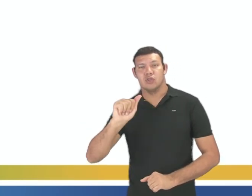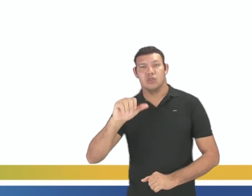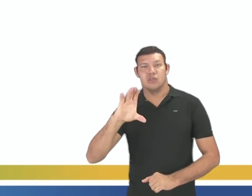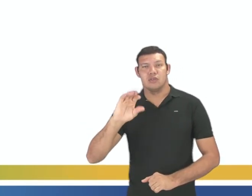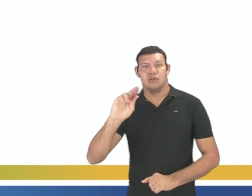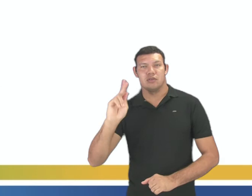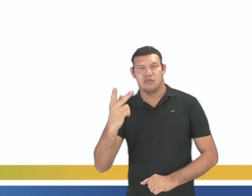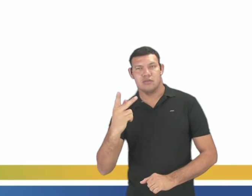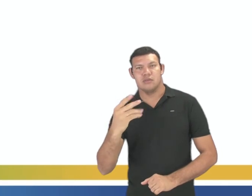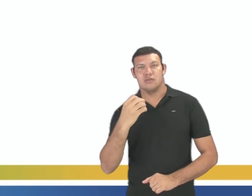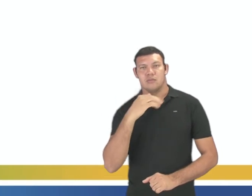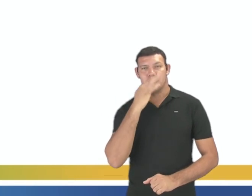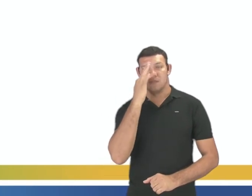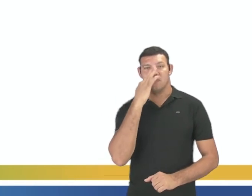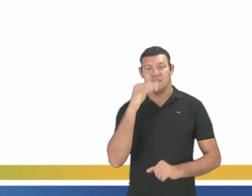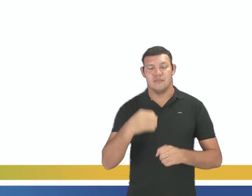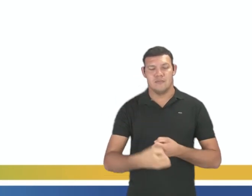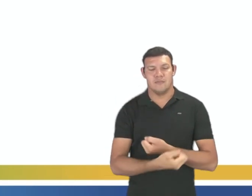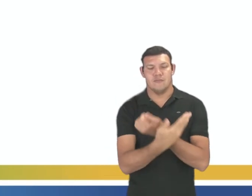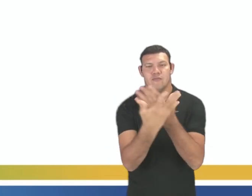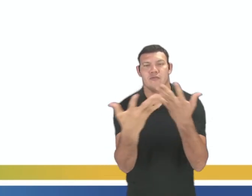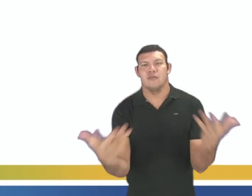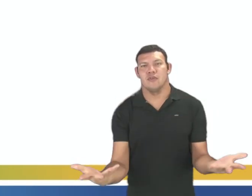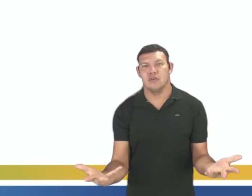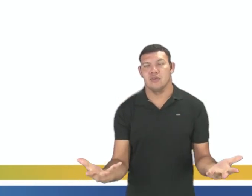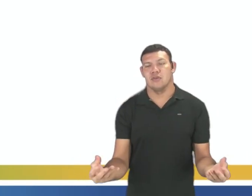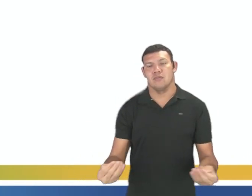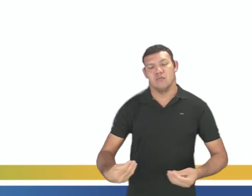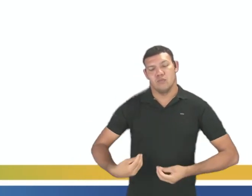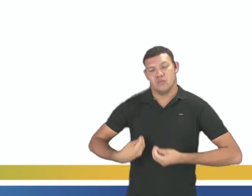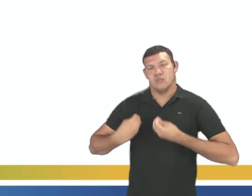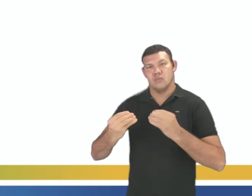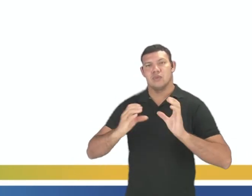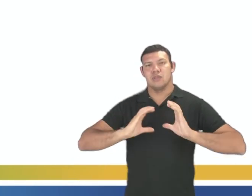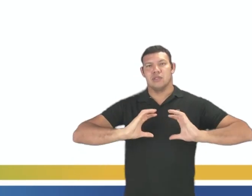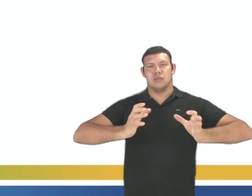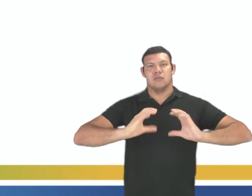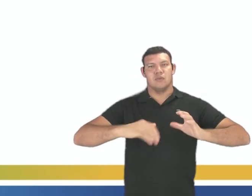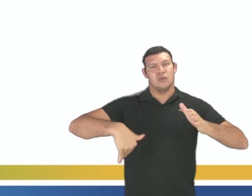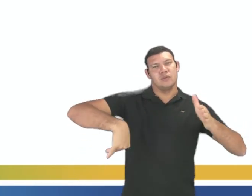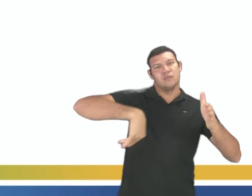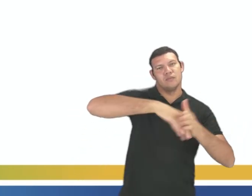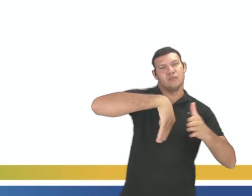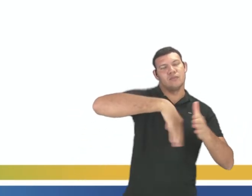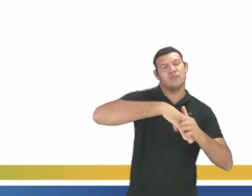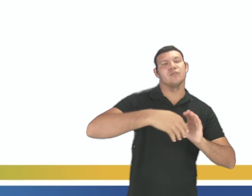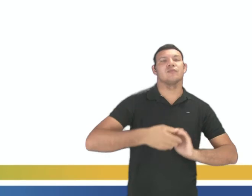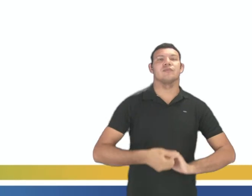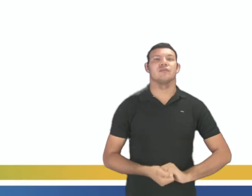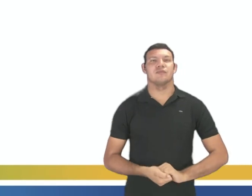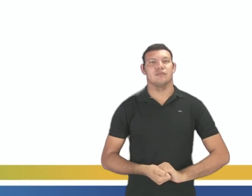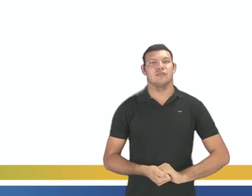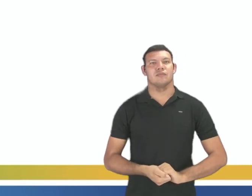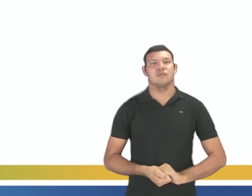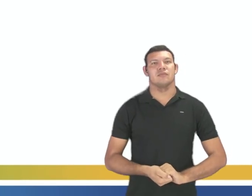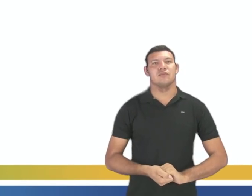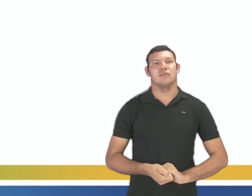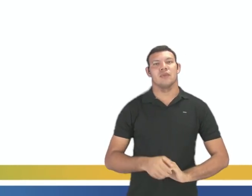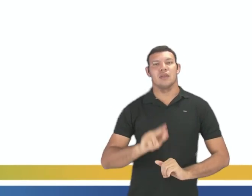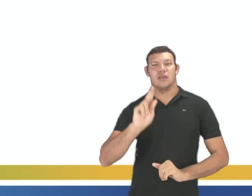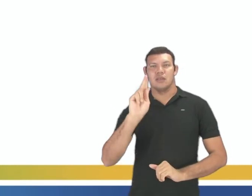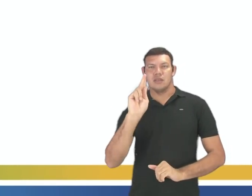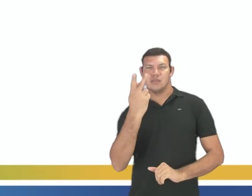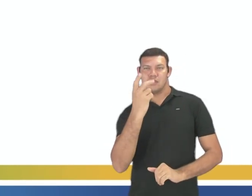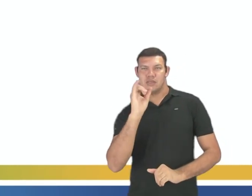Traga a bola de futebol dele. E qual seria o pronome objeto utilizado aqui? Bring